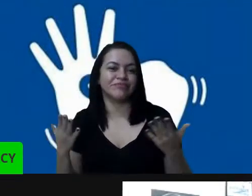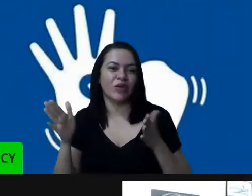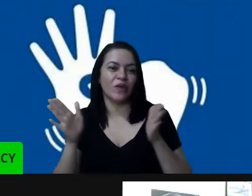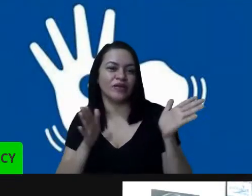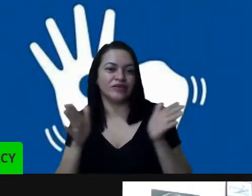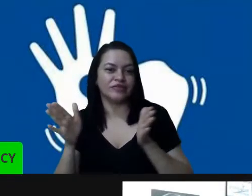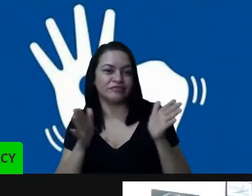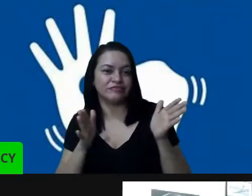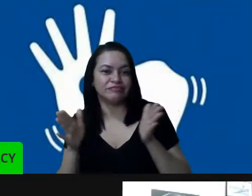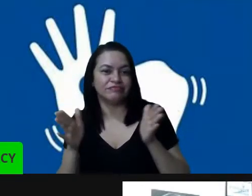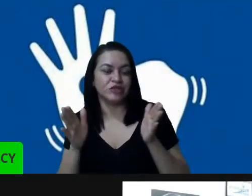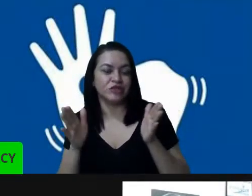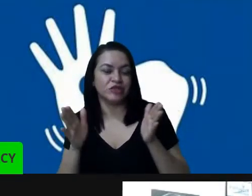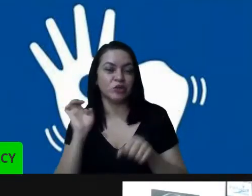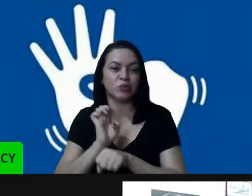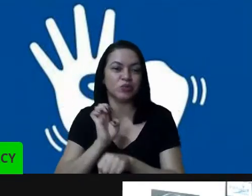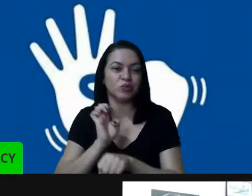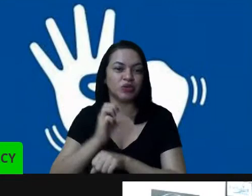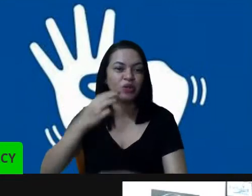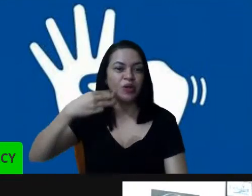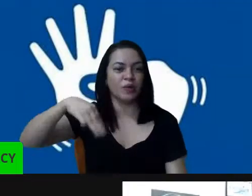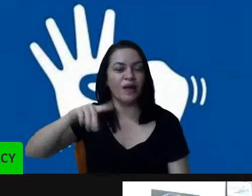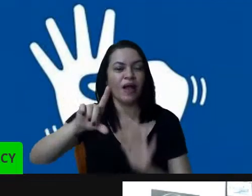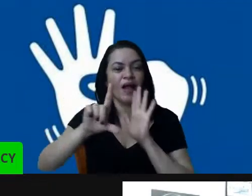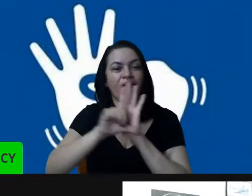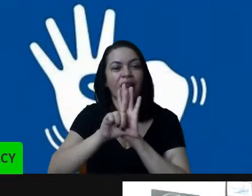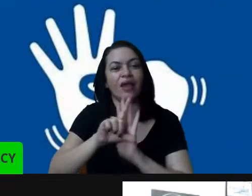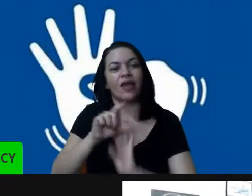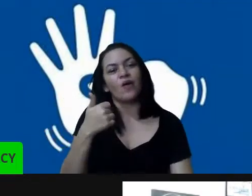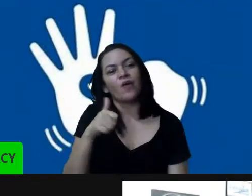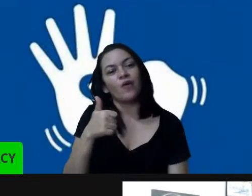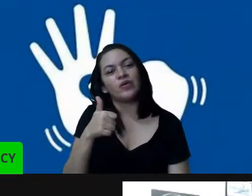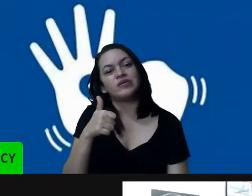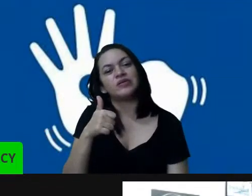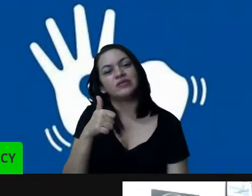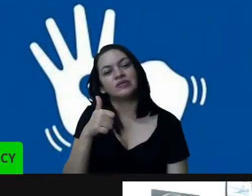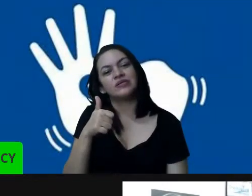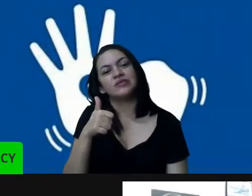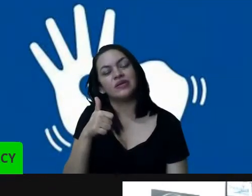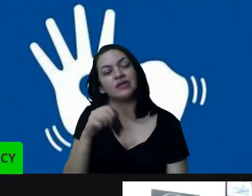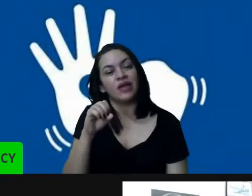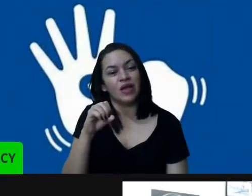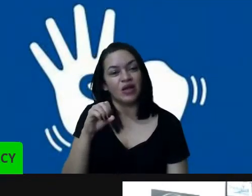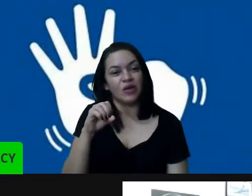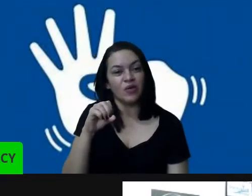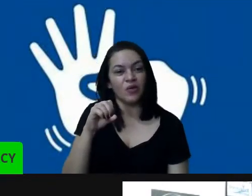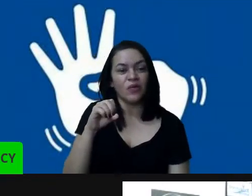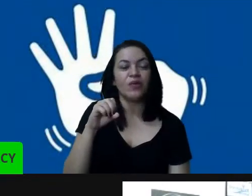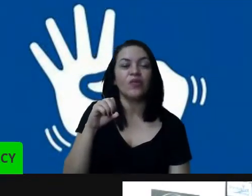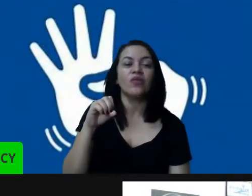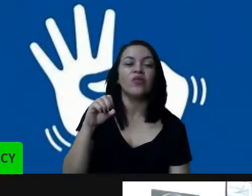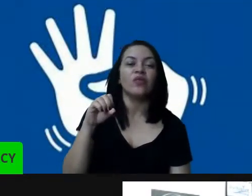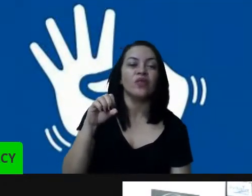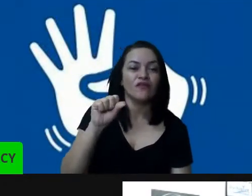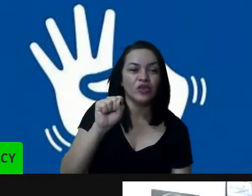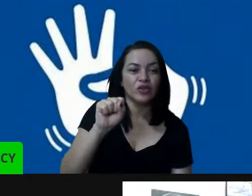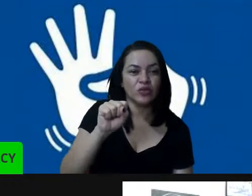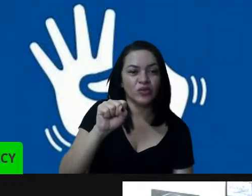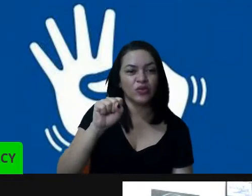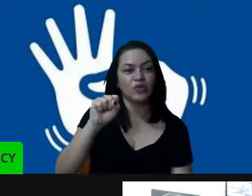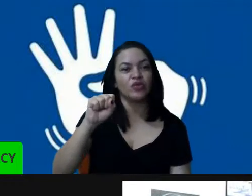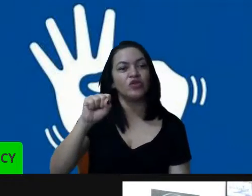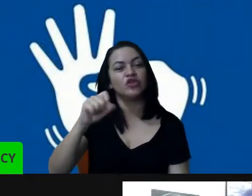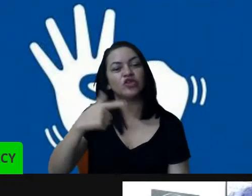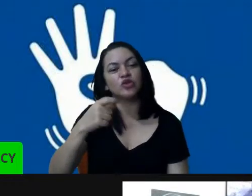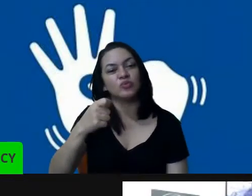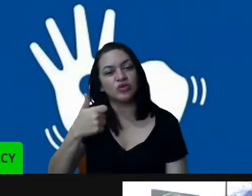estado do Maranhão, a Lei 11.099 Sim. de 2019, pelo deputado Neto Evangelista, e o próprio